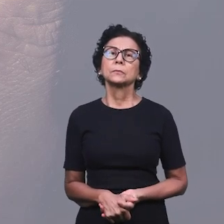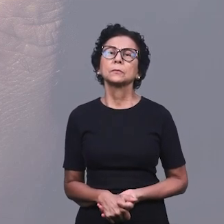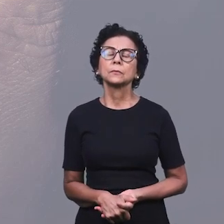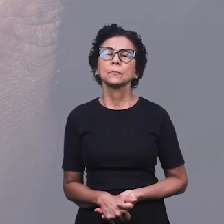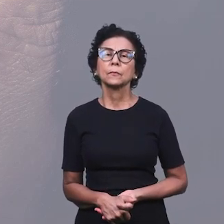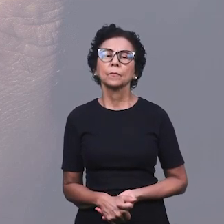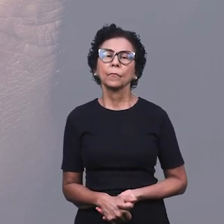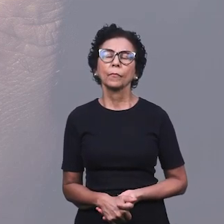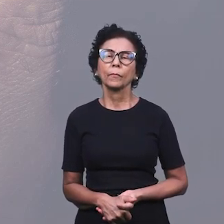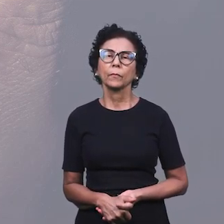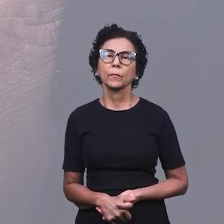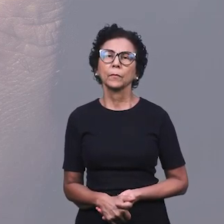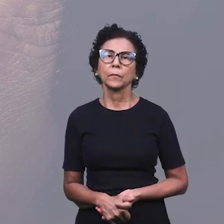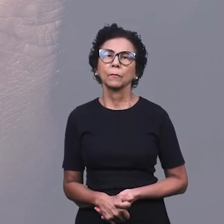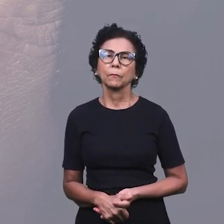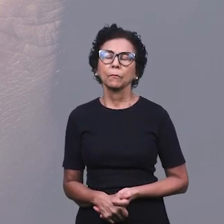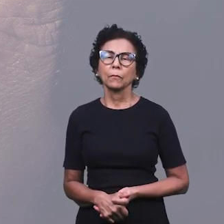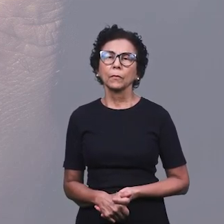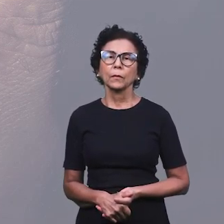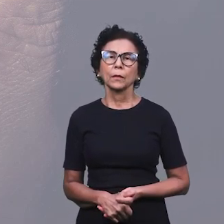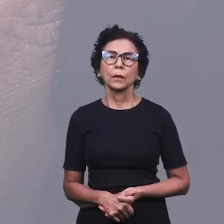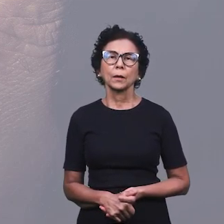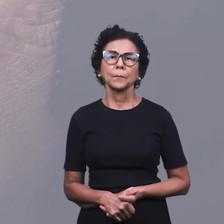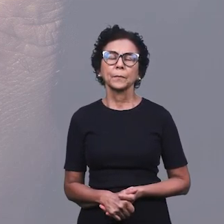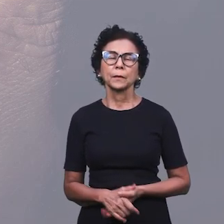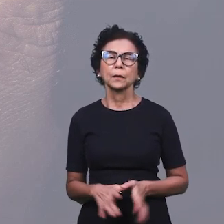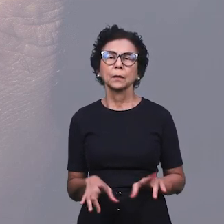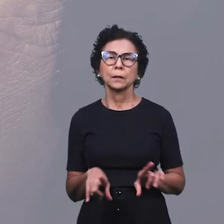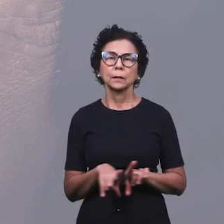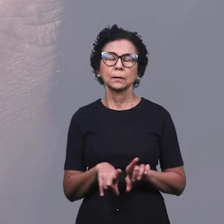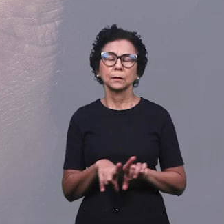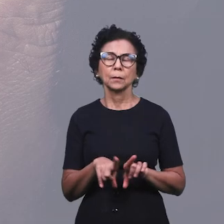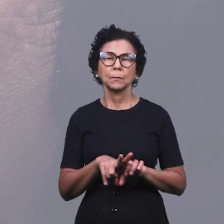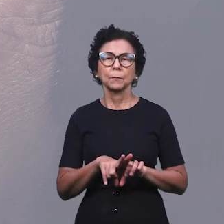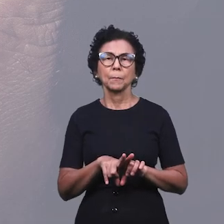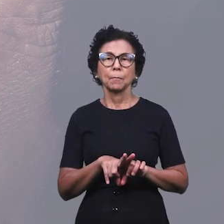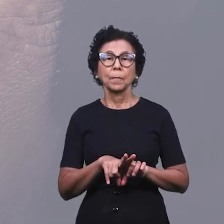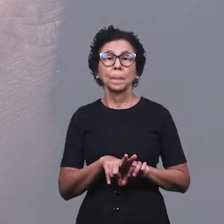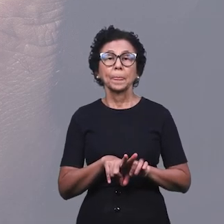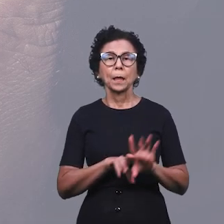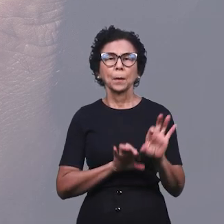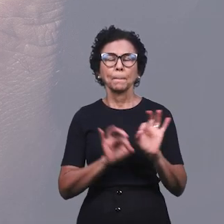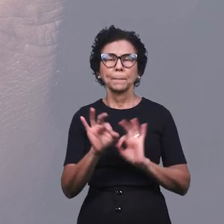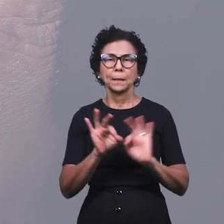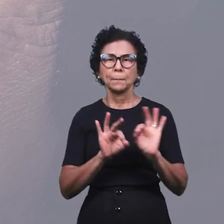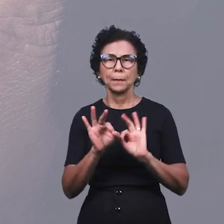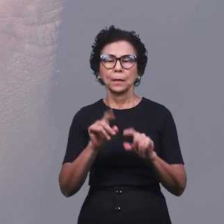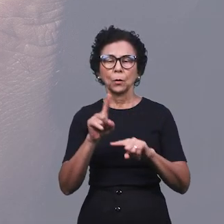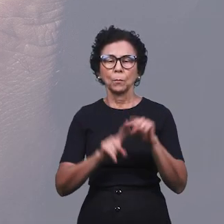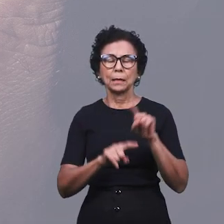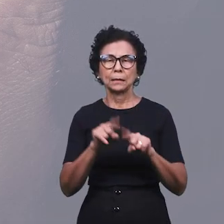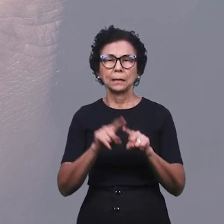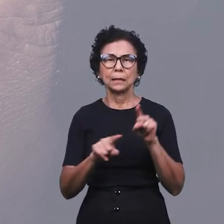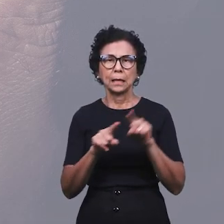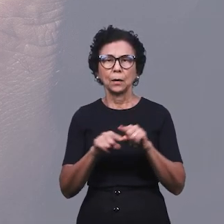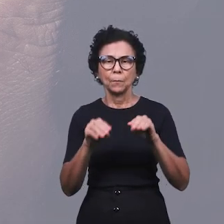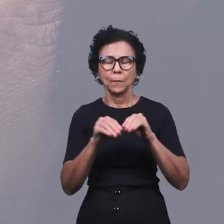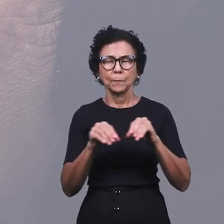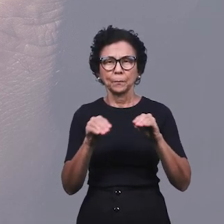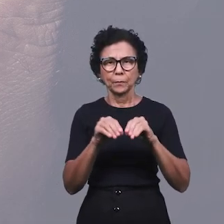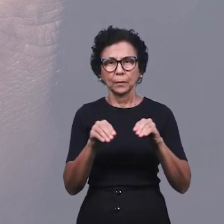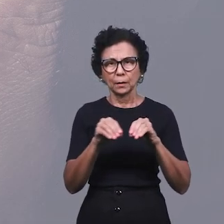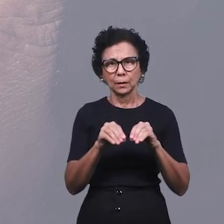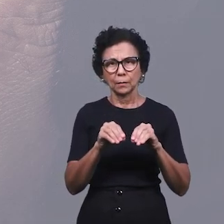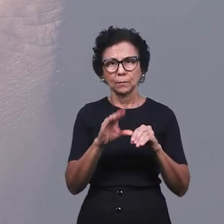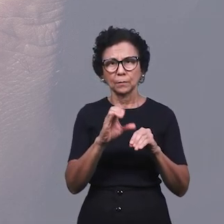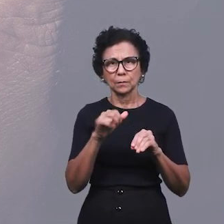Far-lhe-ás também as suas caldeirinhas para recolher a cinza, e as pás, e